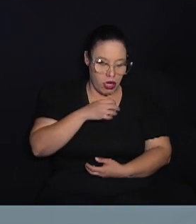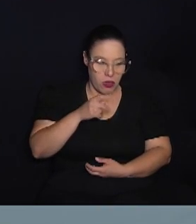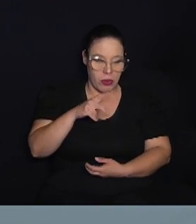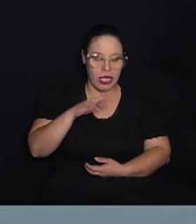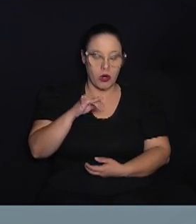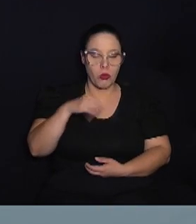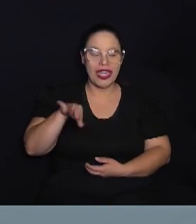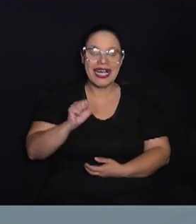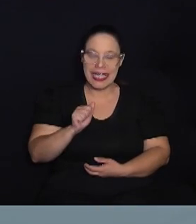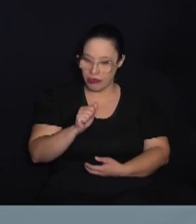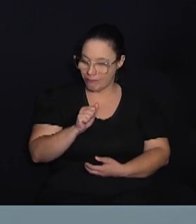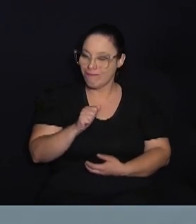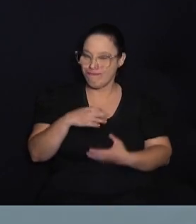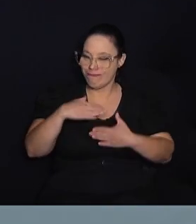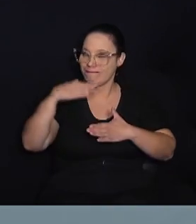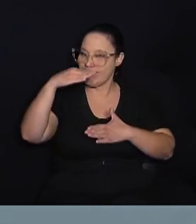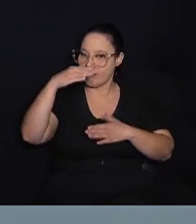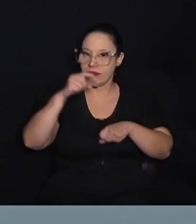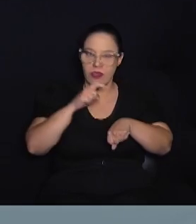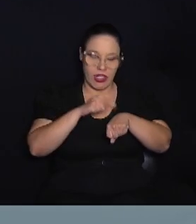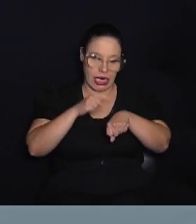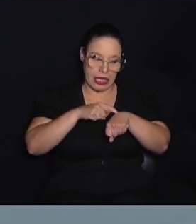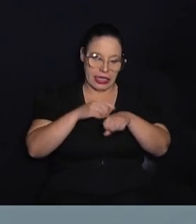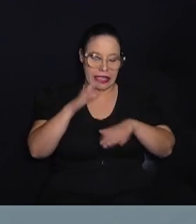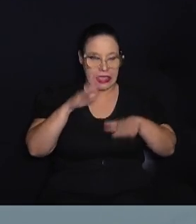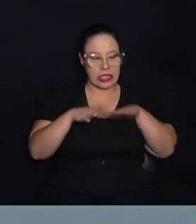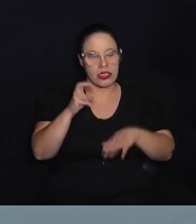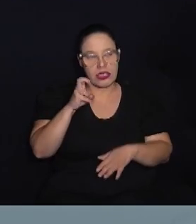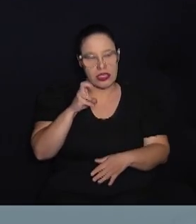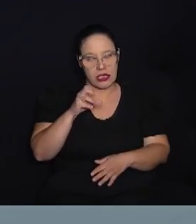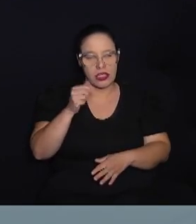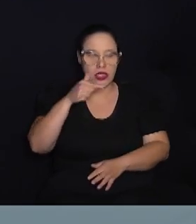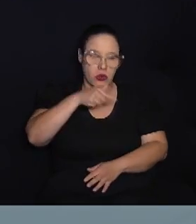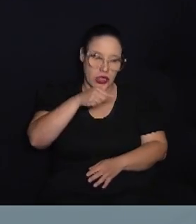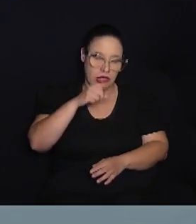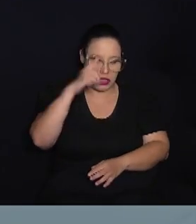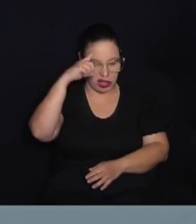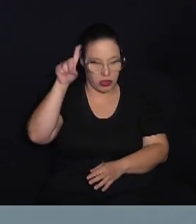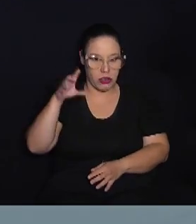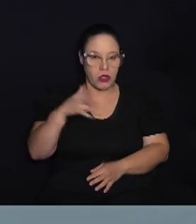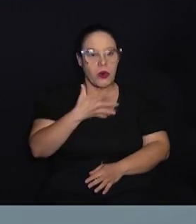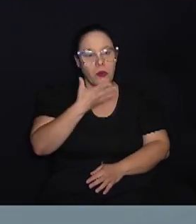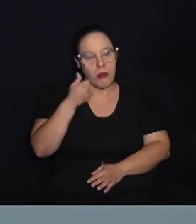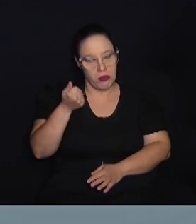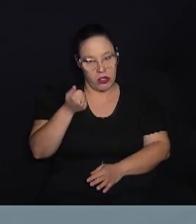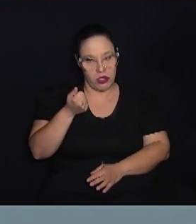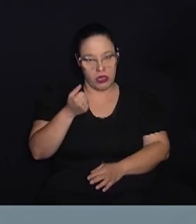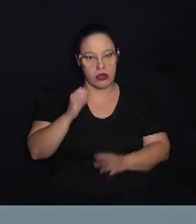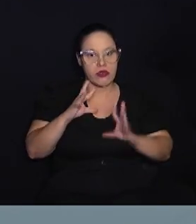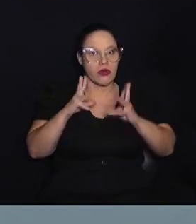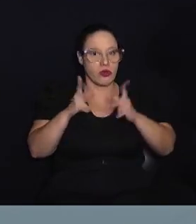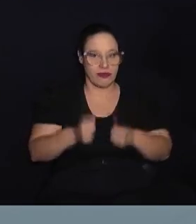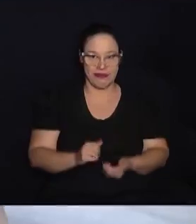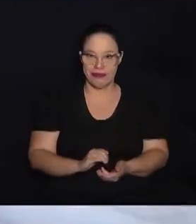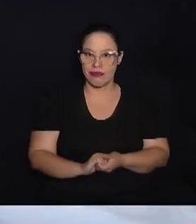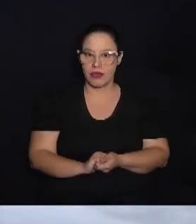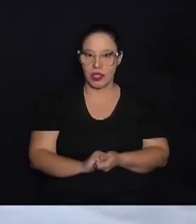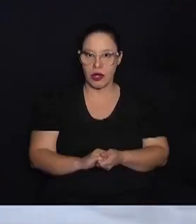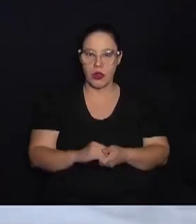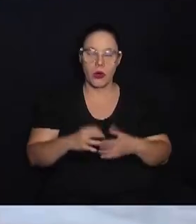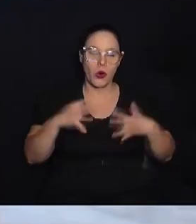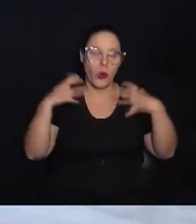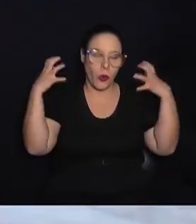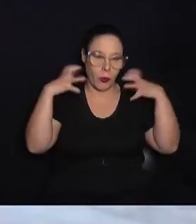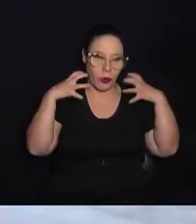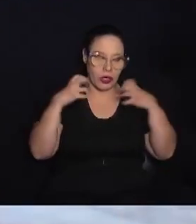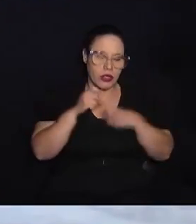pneumonia e o tempo geralmente é de cinco a 7 dias até a pessoa tiver uma recuperação completa o banho